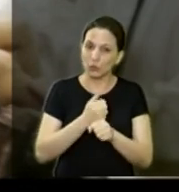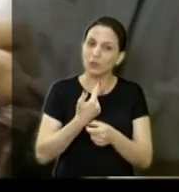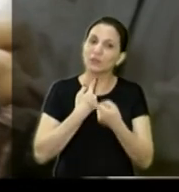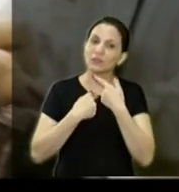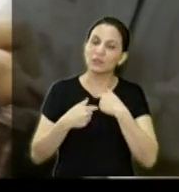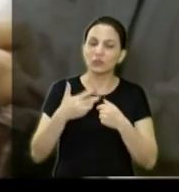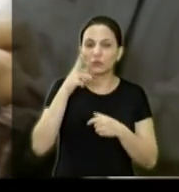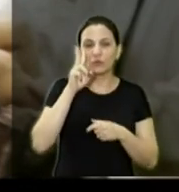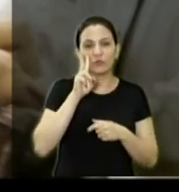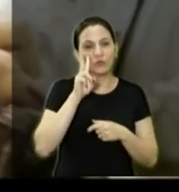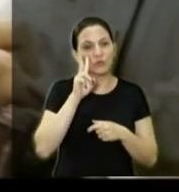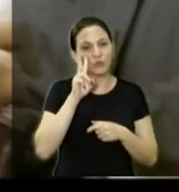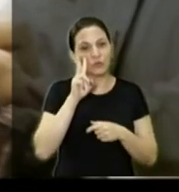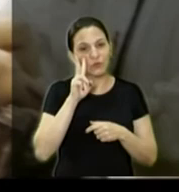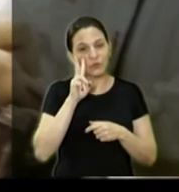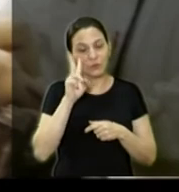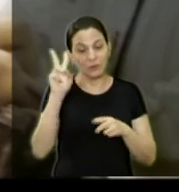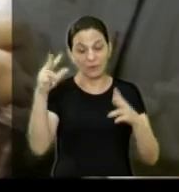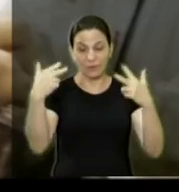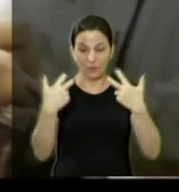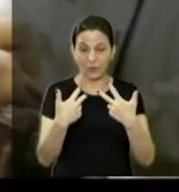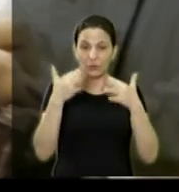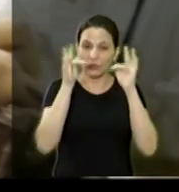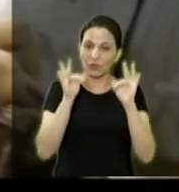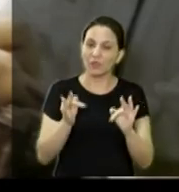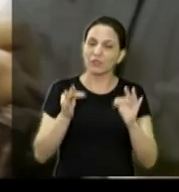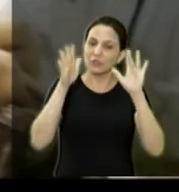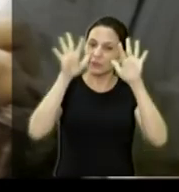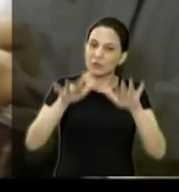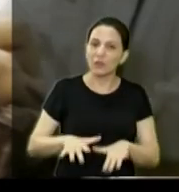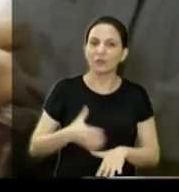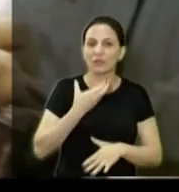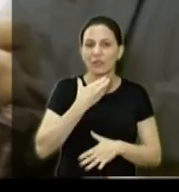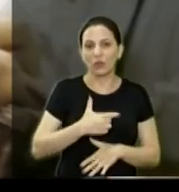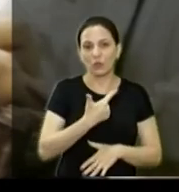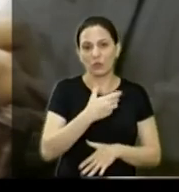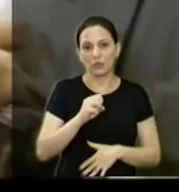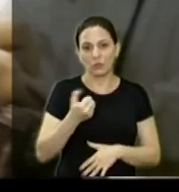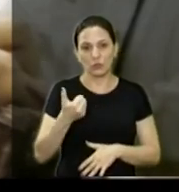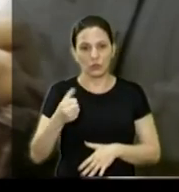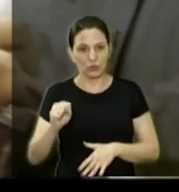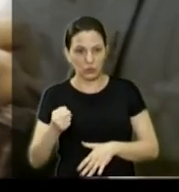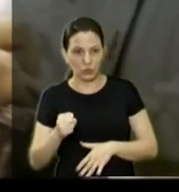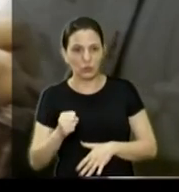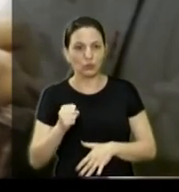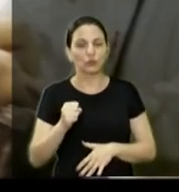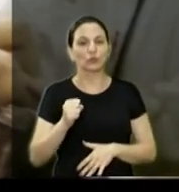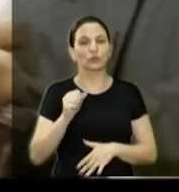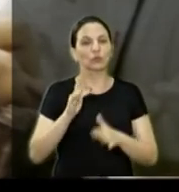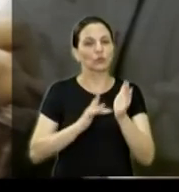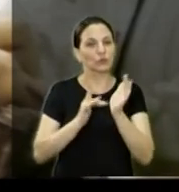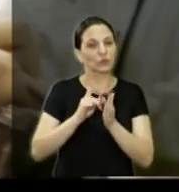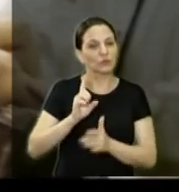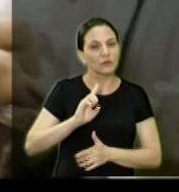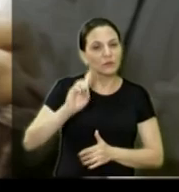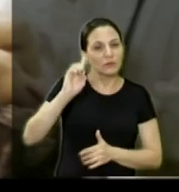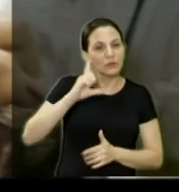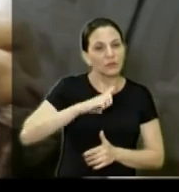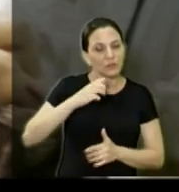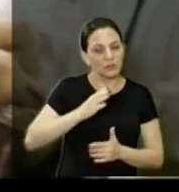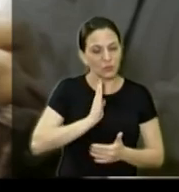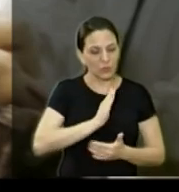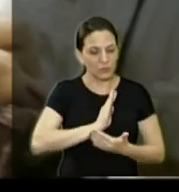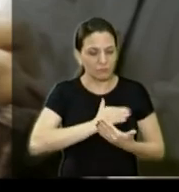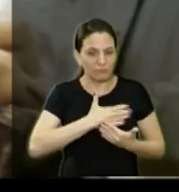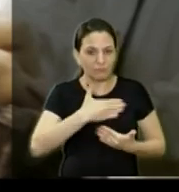você que está nos acompanhando um feliz e abençoado Natal, que em 2018 o menino Deus, o menino Jesus, possa nascer no seu coração a cada